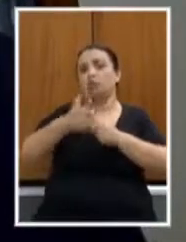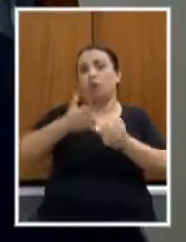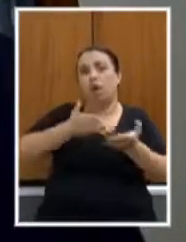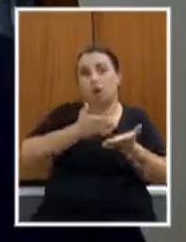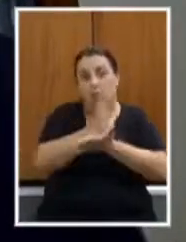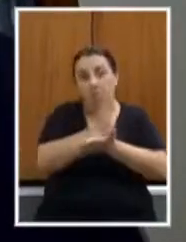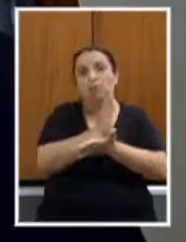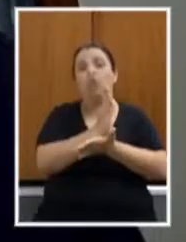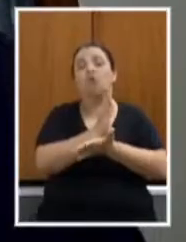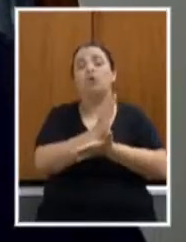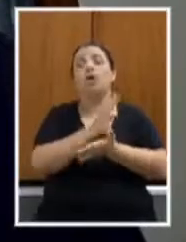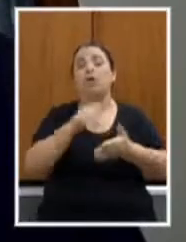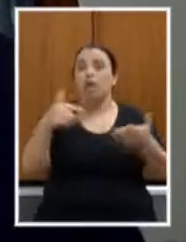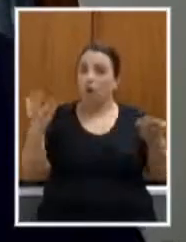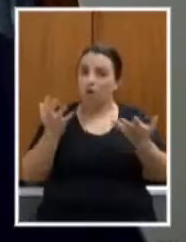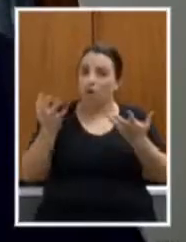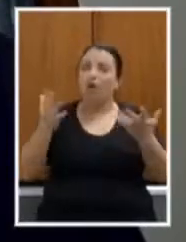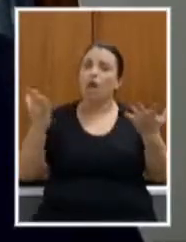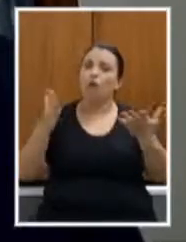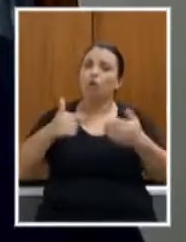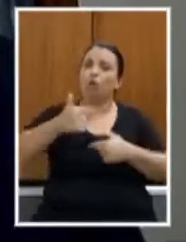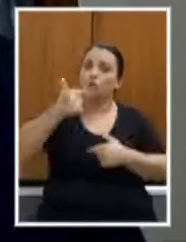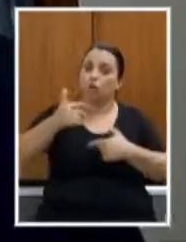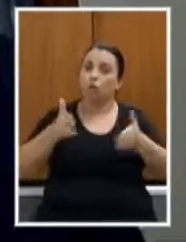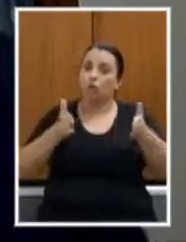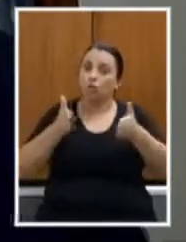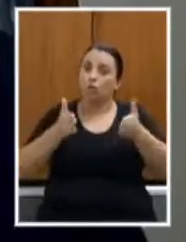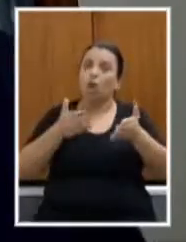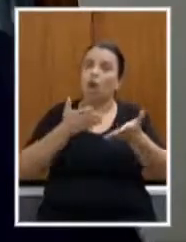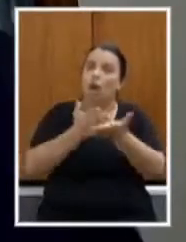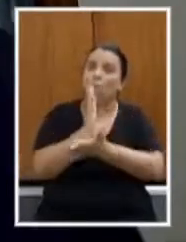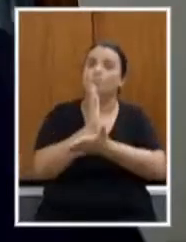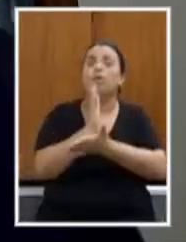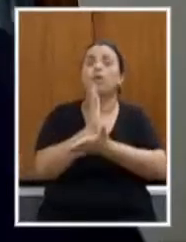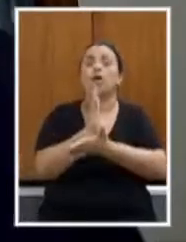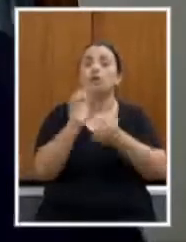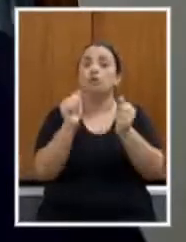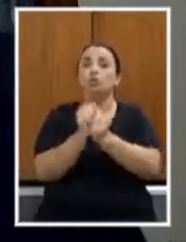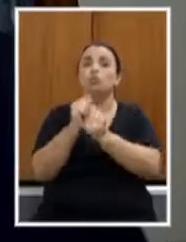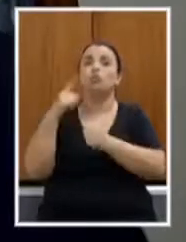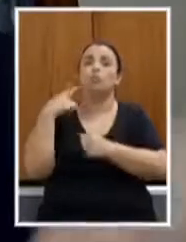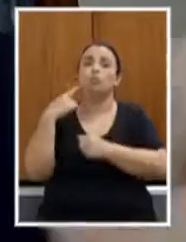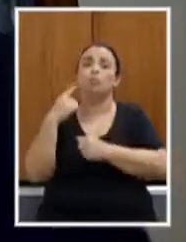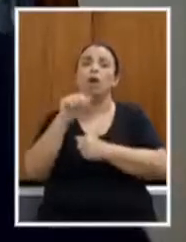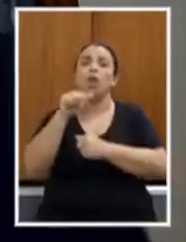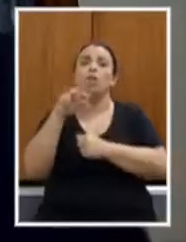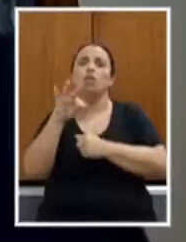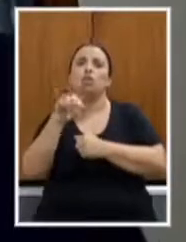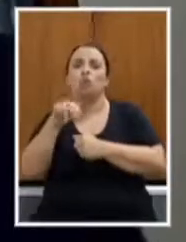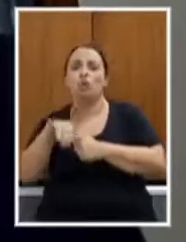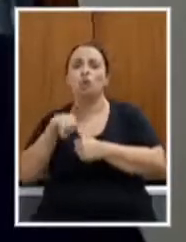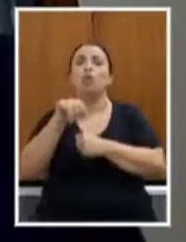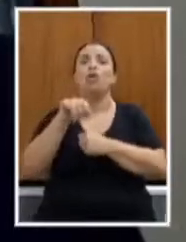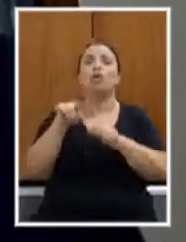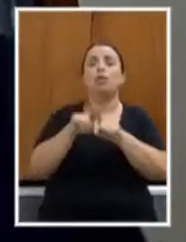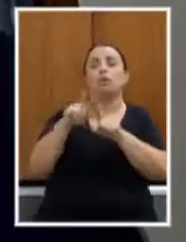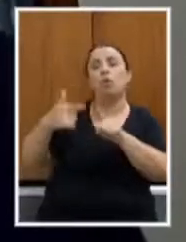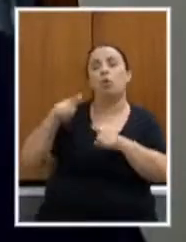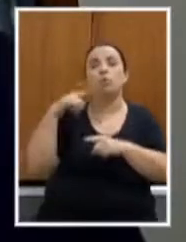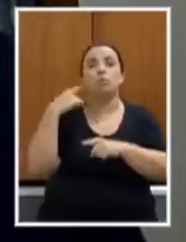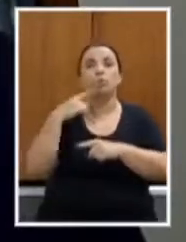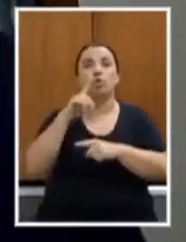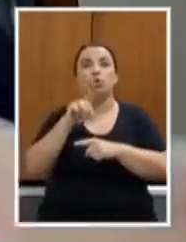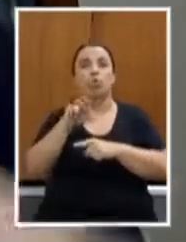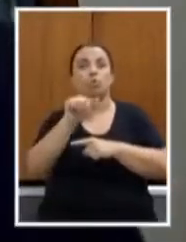aprovar em segundo turno agora, de autoria também dos colegas Antônio Carlos Arantes e Duarte Bechir, na forma do